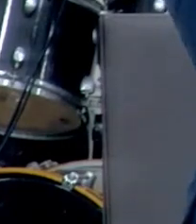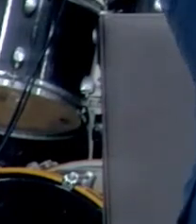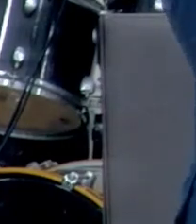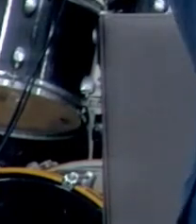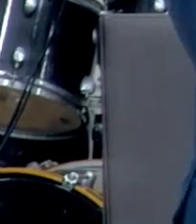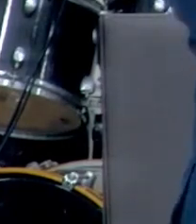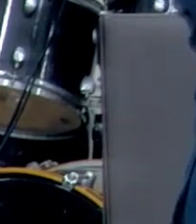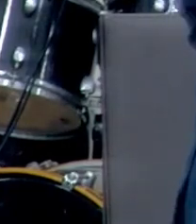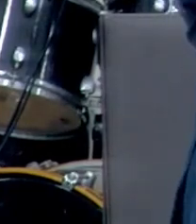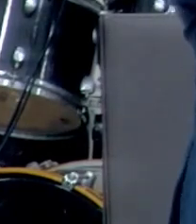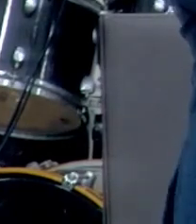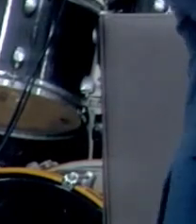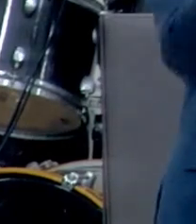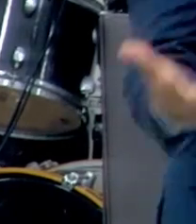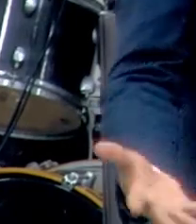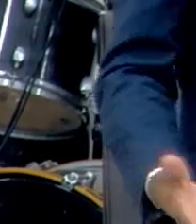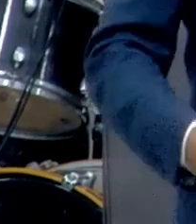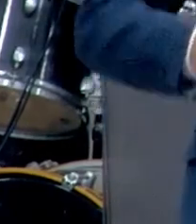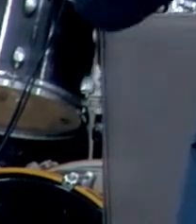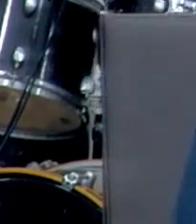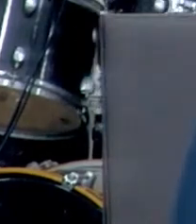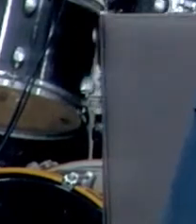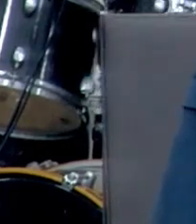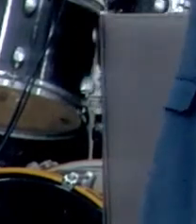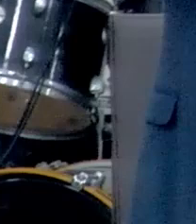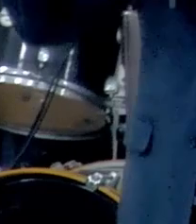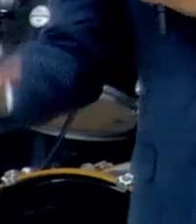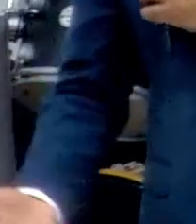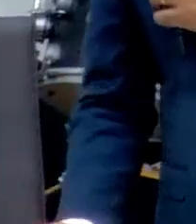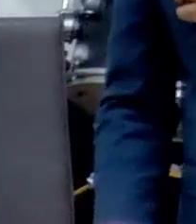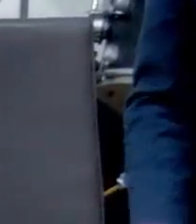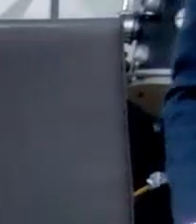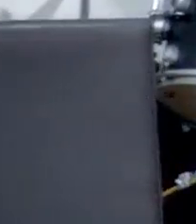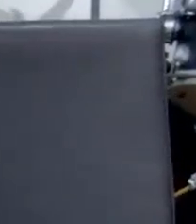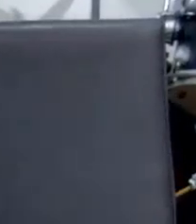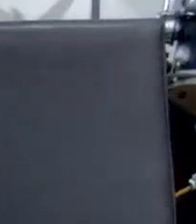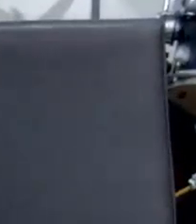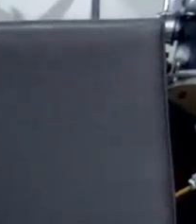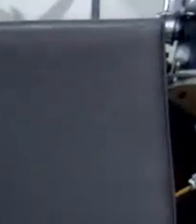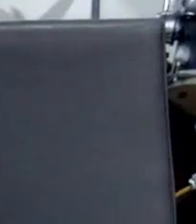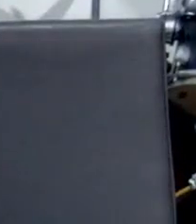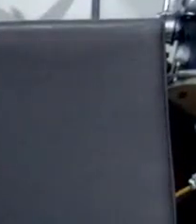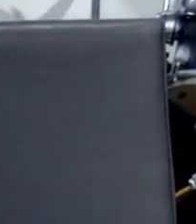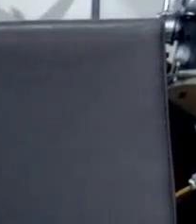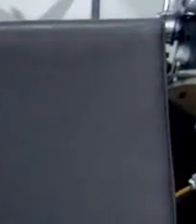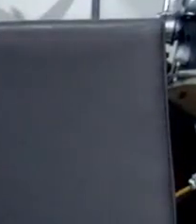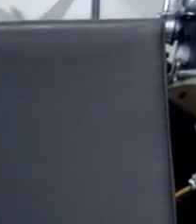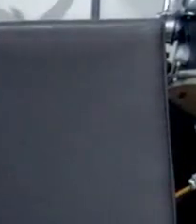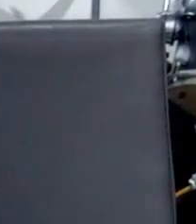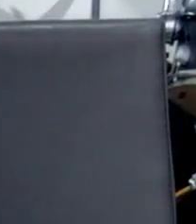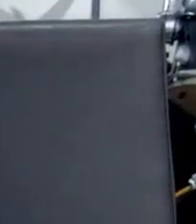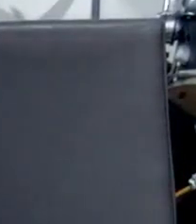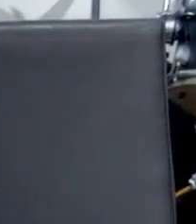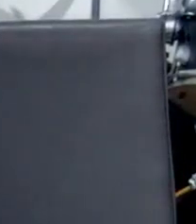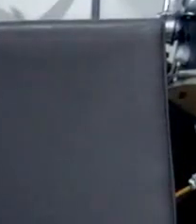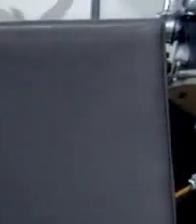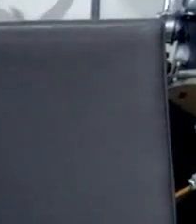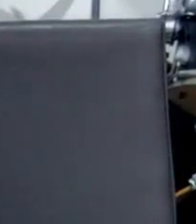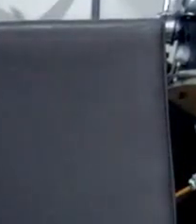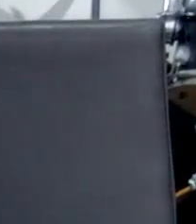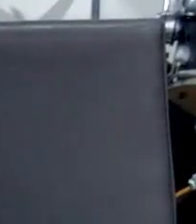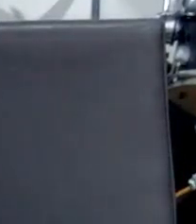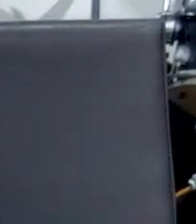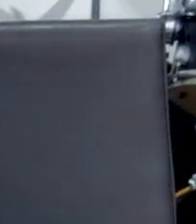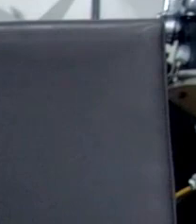Paulo quando com 30 anos de idade diante do apedrejamento de Estevão se sentiu assim plenamente